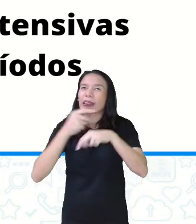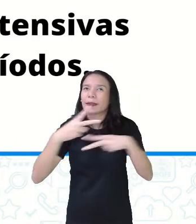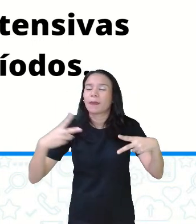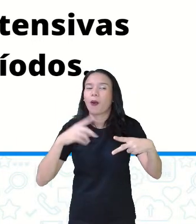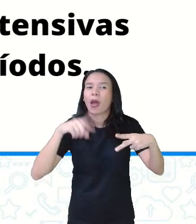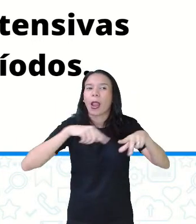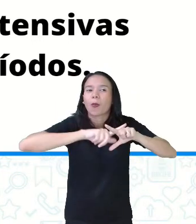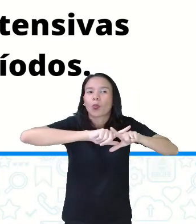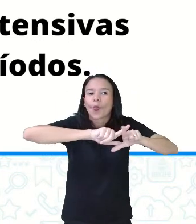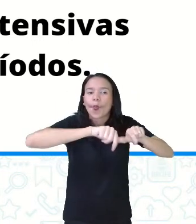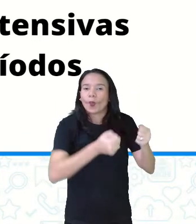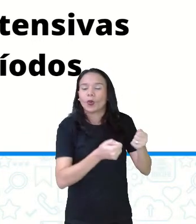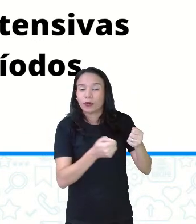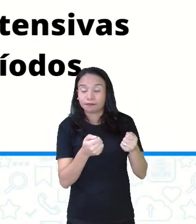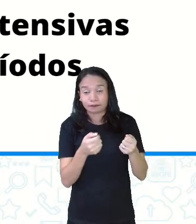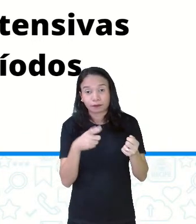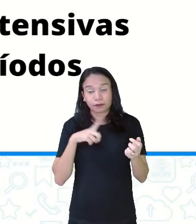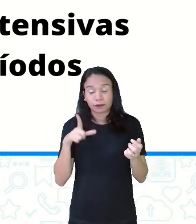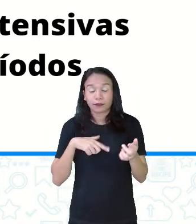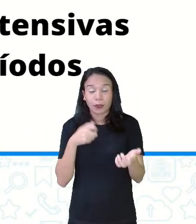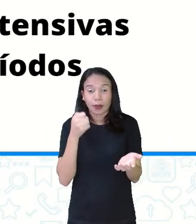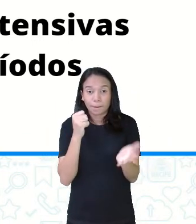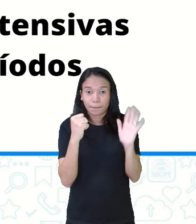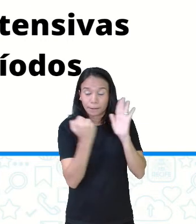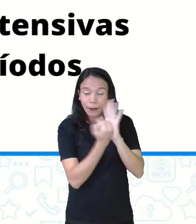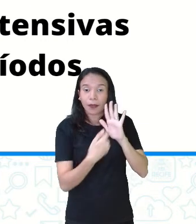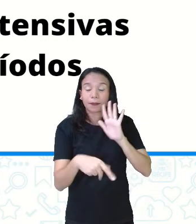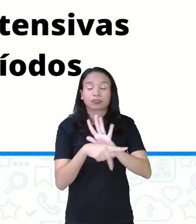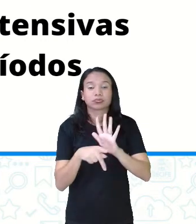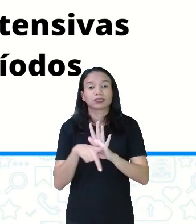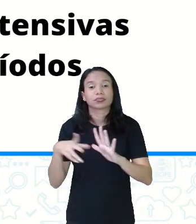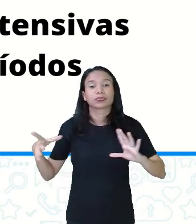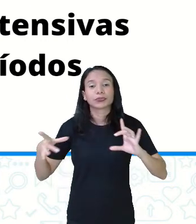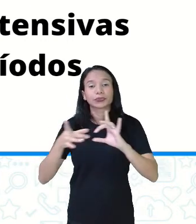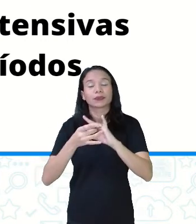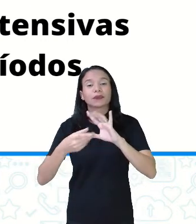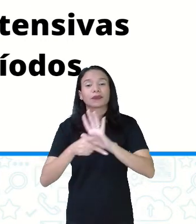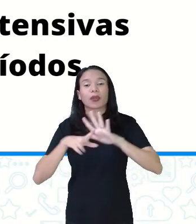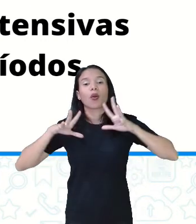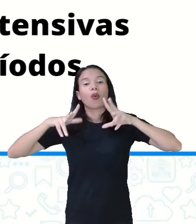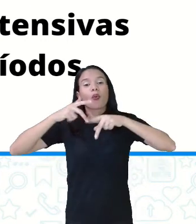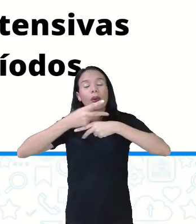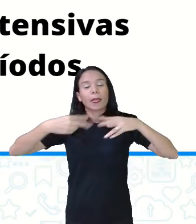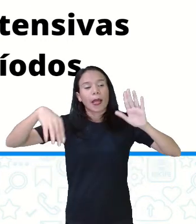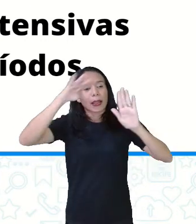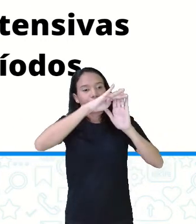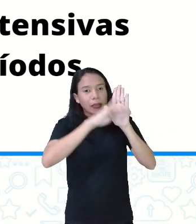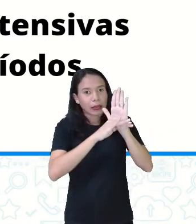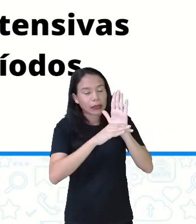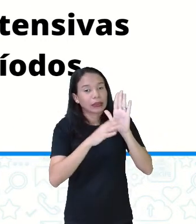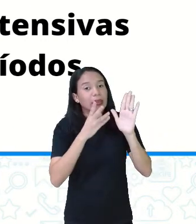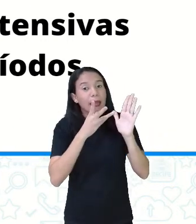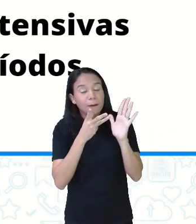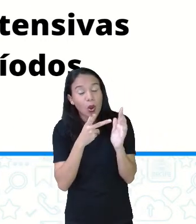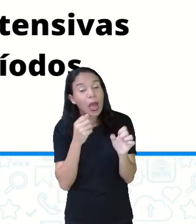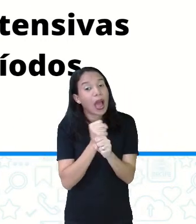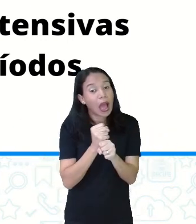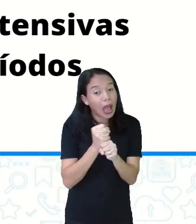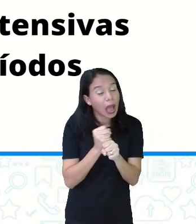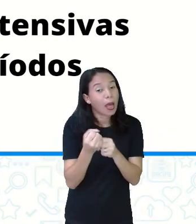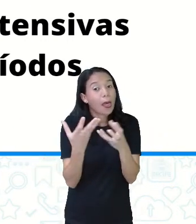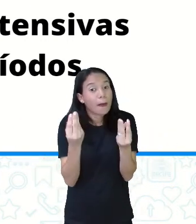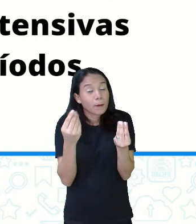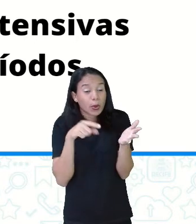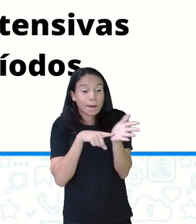extinto? Olha aqui, ó. A determinação de incluir um animal na lista de extintos pode levar anos e várias